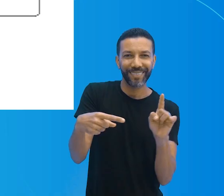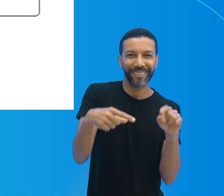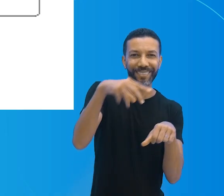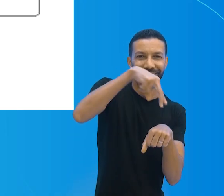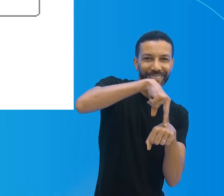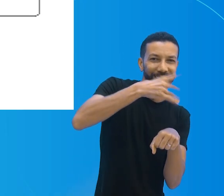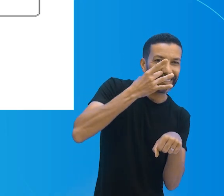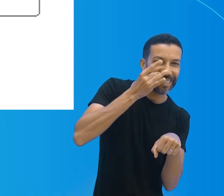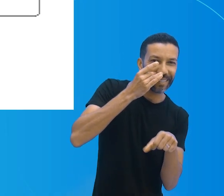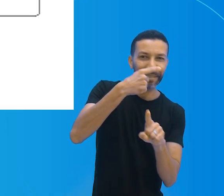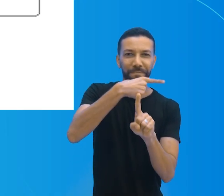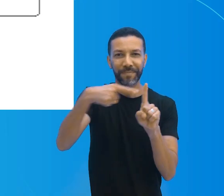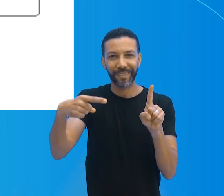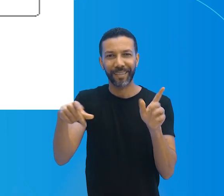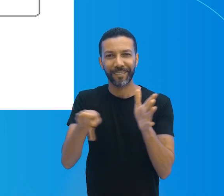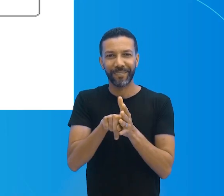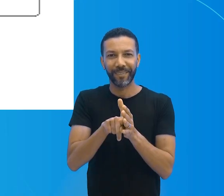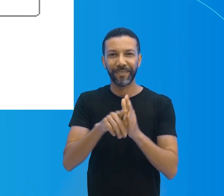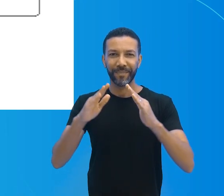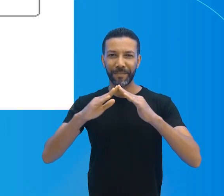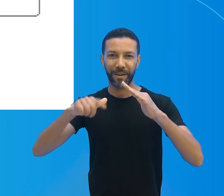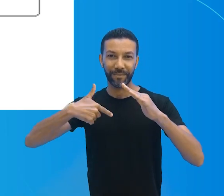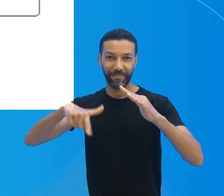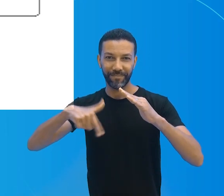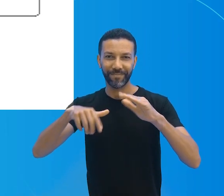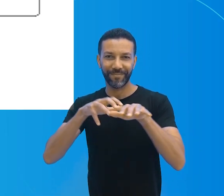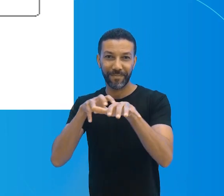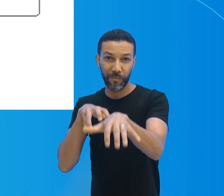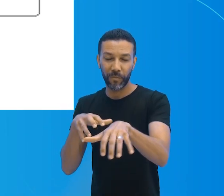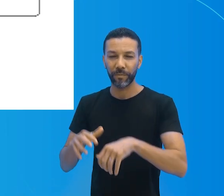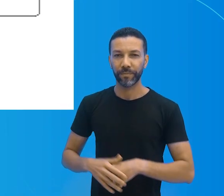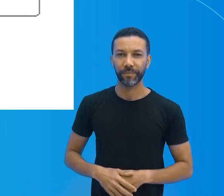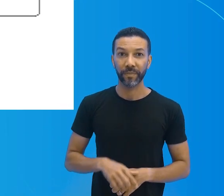teletrabalho, tá, gente? Colocando o presencial, o que o